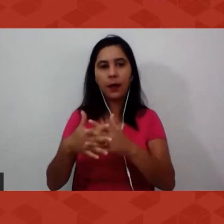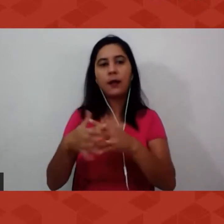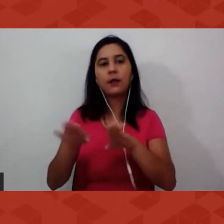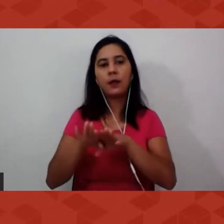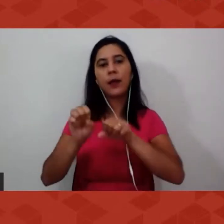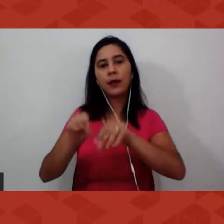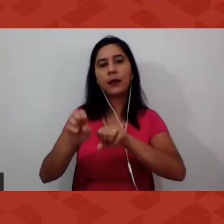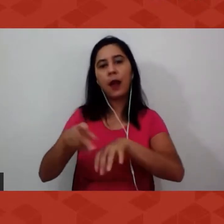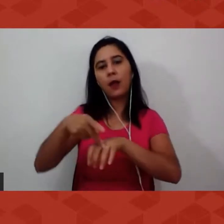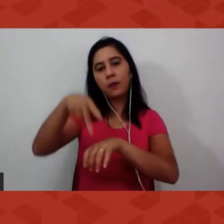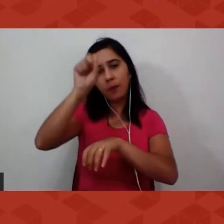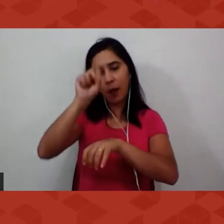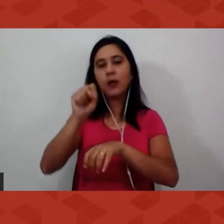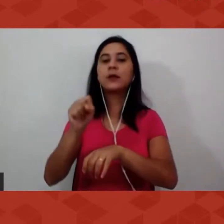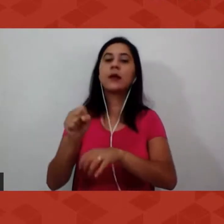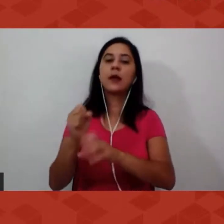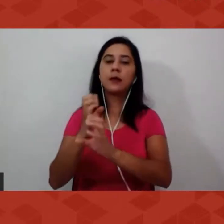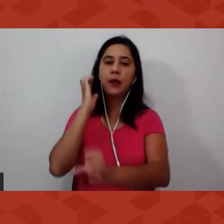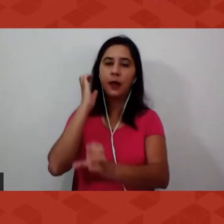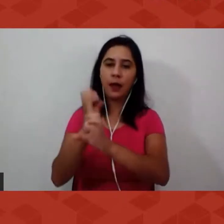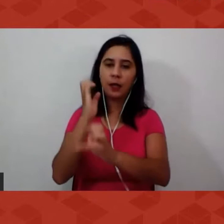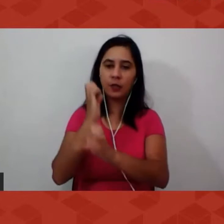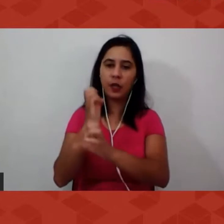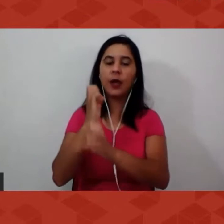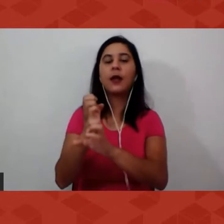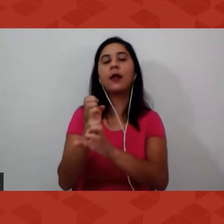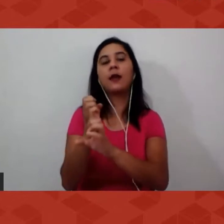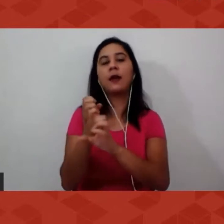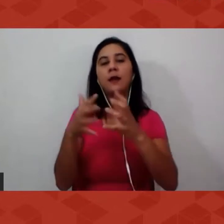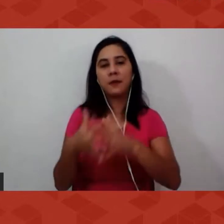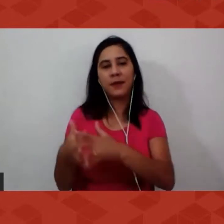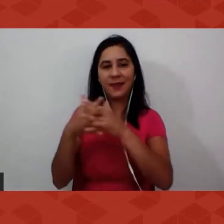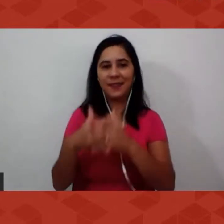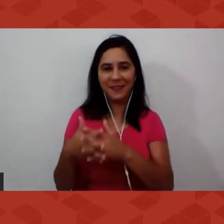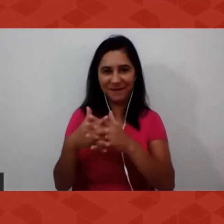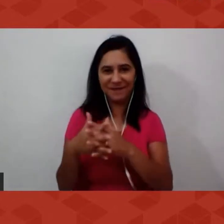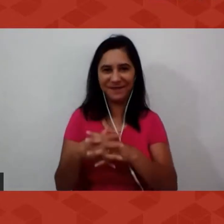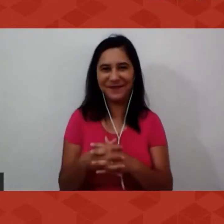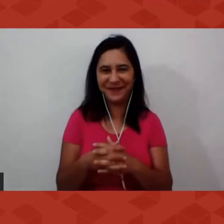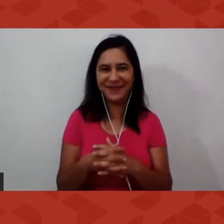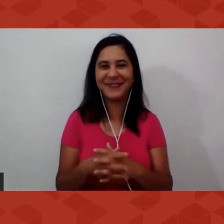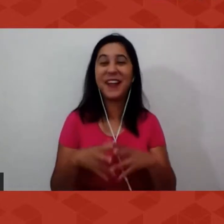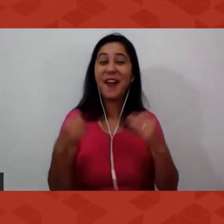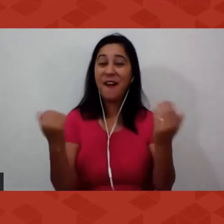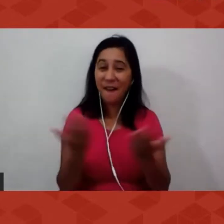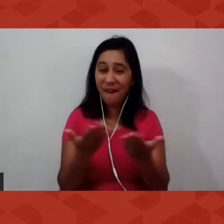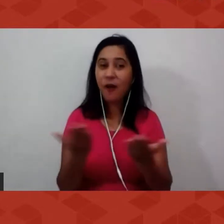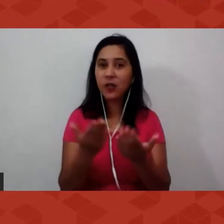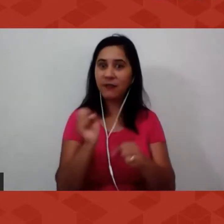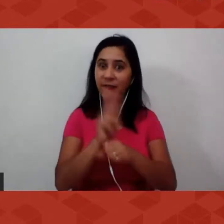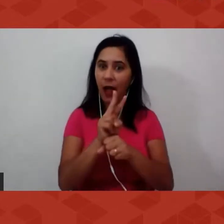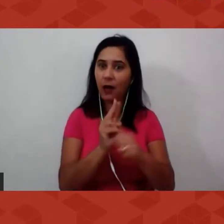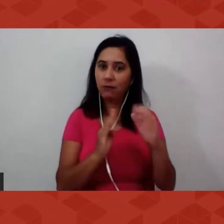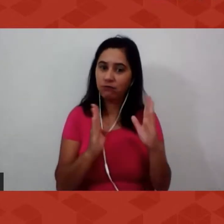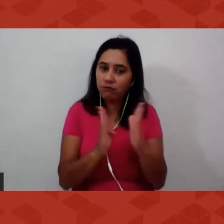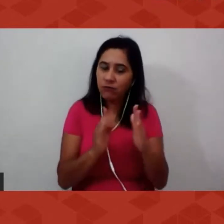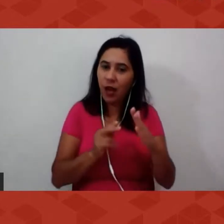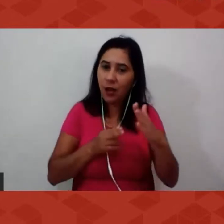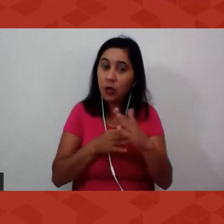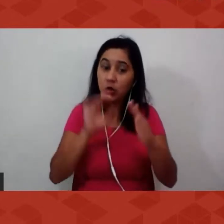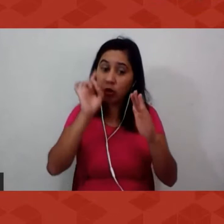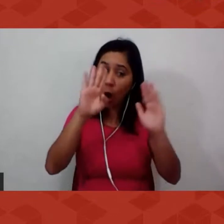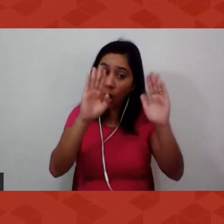engenharia mecânica desta mesma instituição. A oficina de hoje é uma atividade com vagas limitadas e voltada para